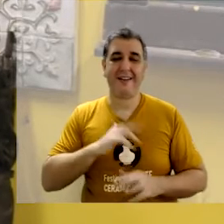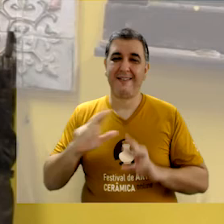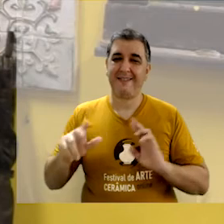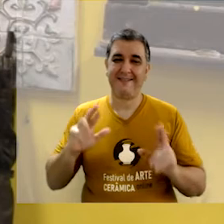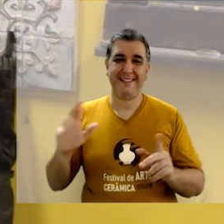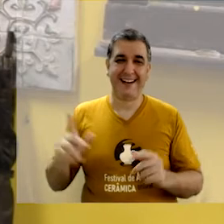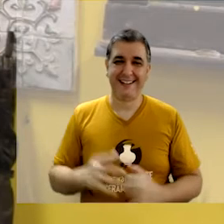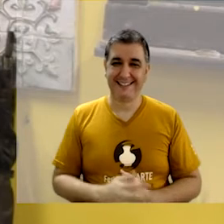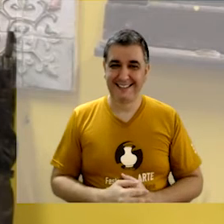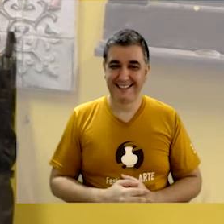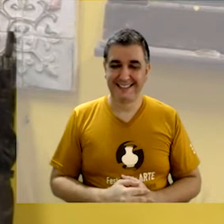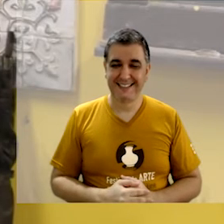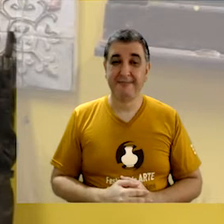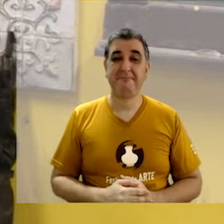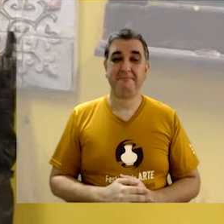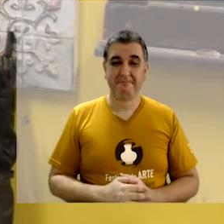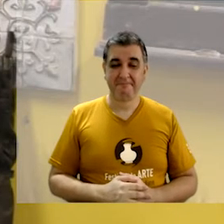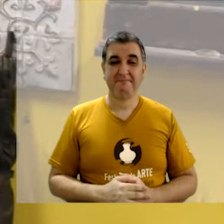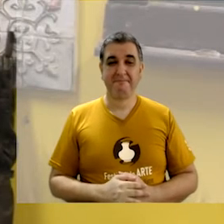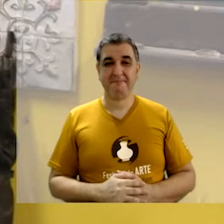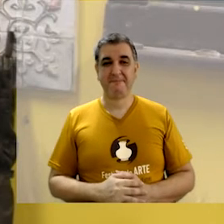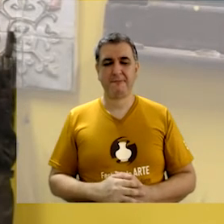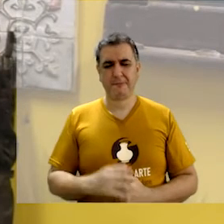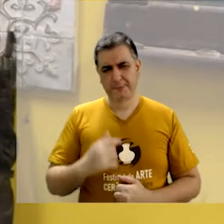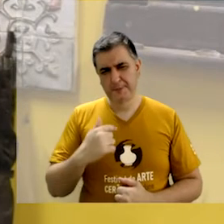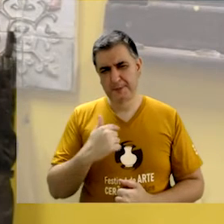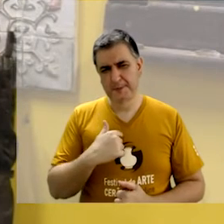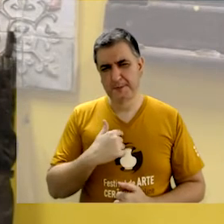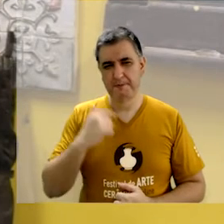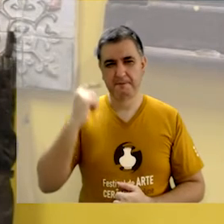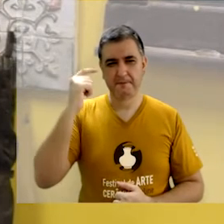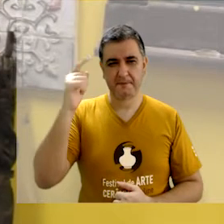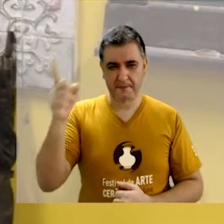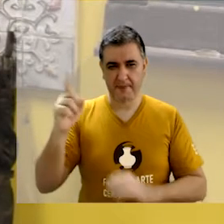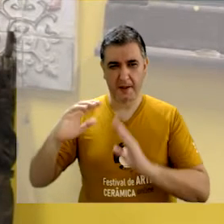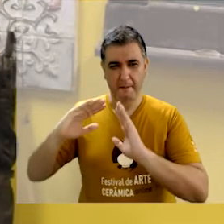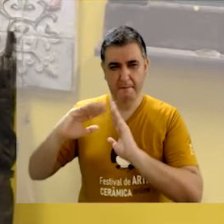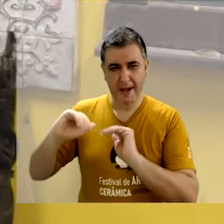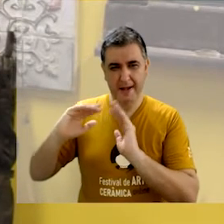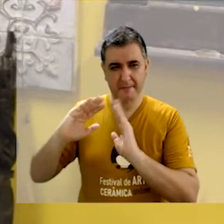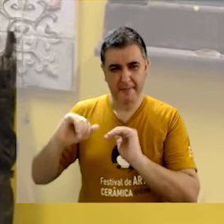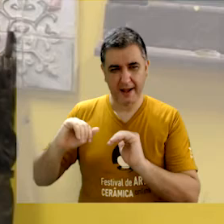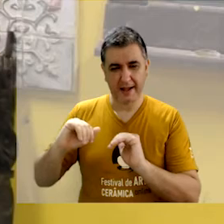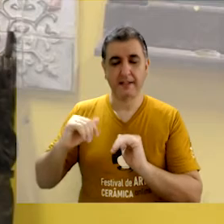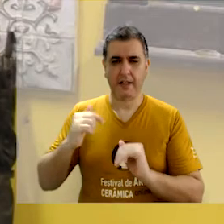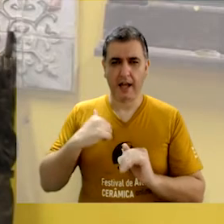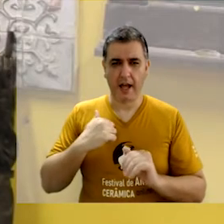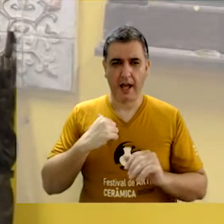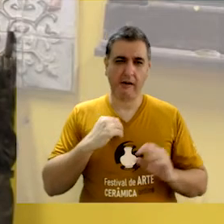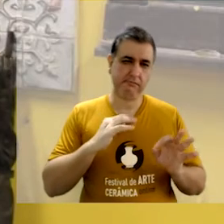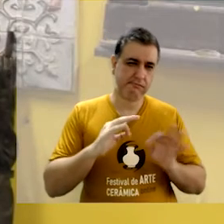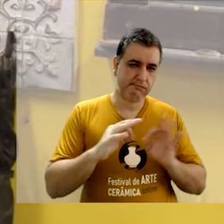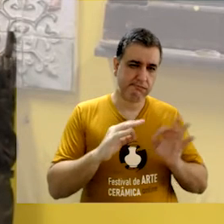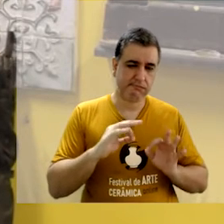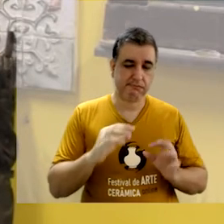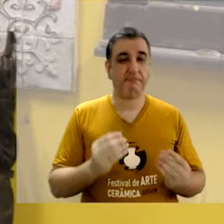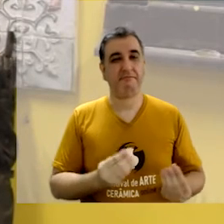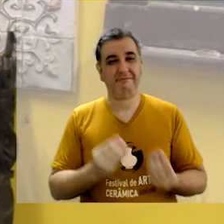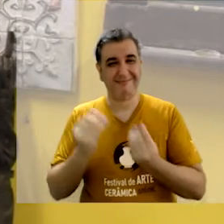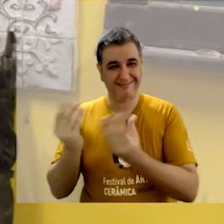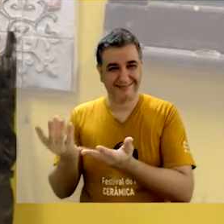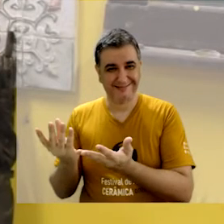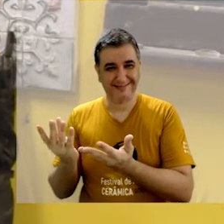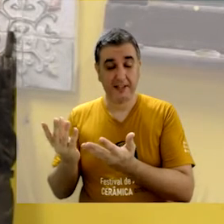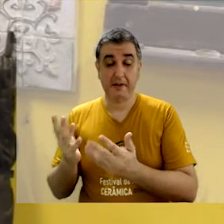pedindo, eu já nem aceito. Eu disse, não, eu não acho que eu não vou conseguir fazer e tal, e devolvo, né? Aí até indico outra